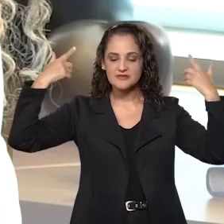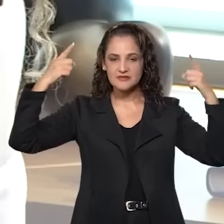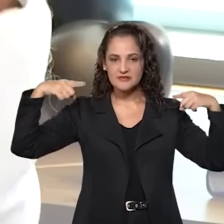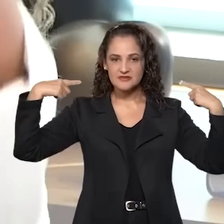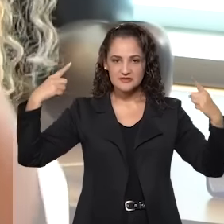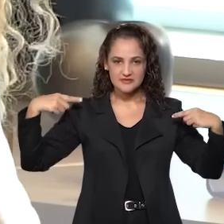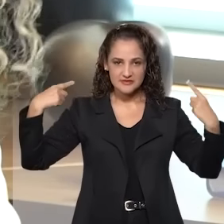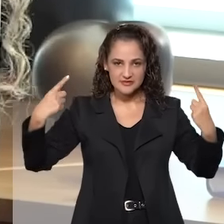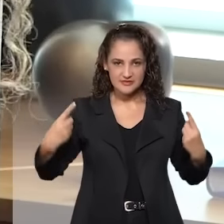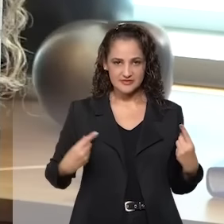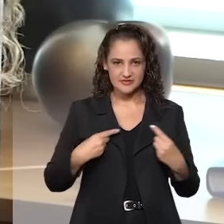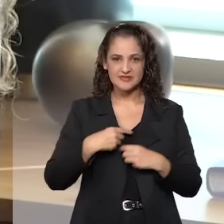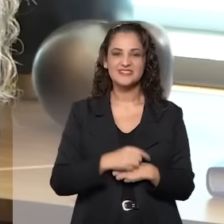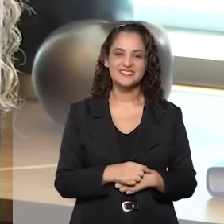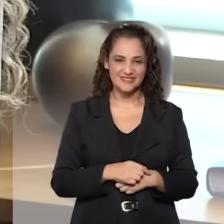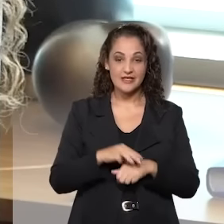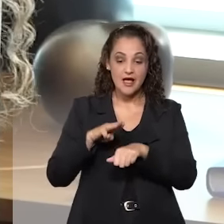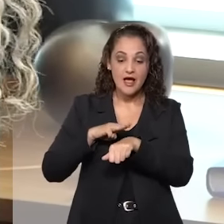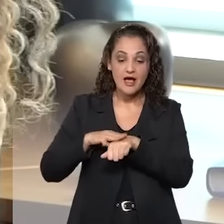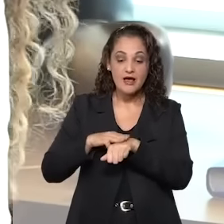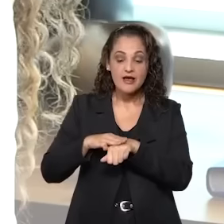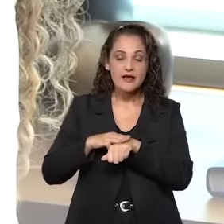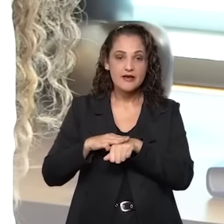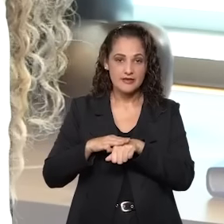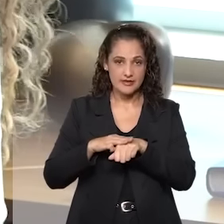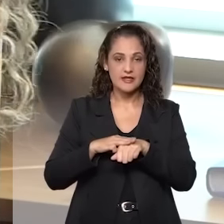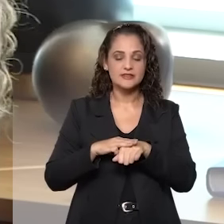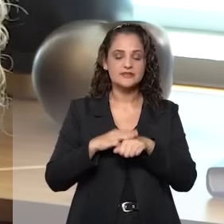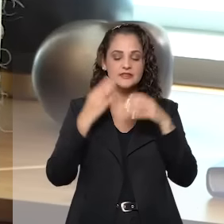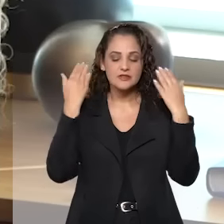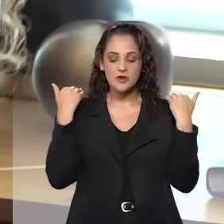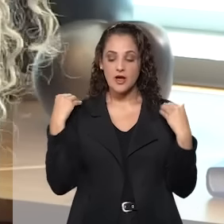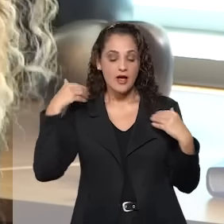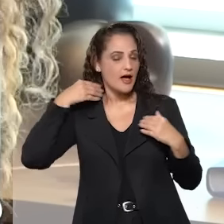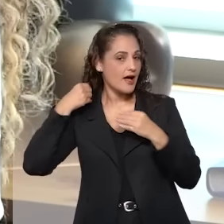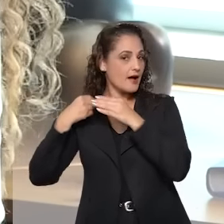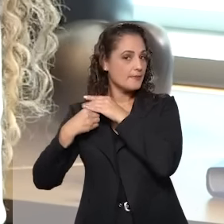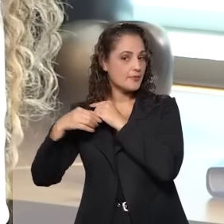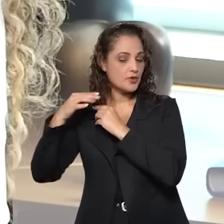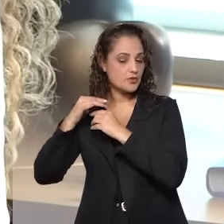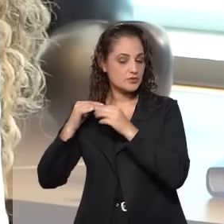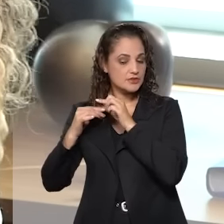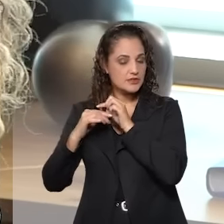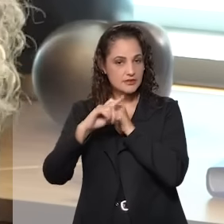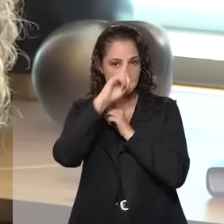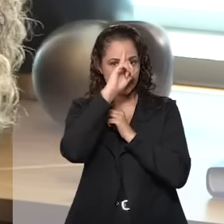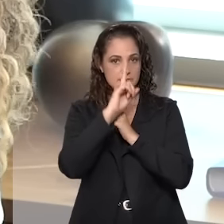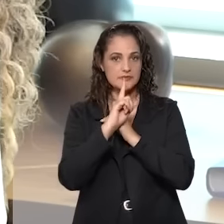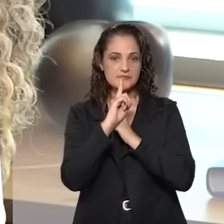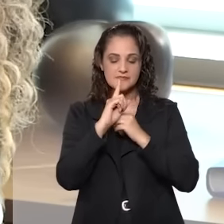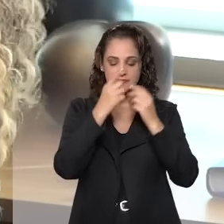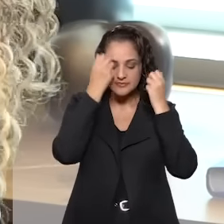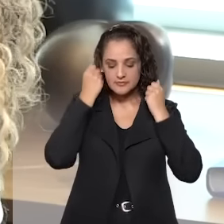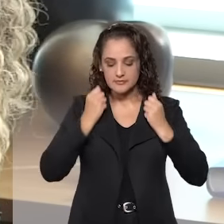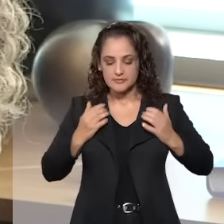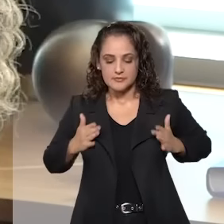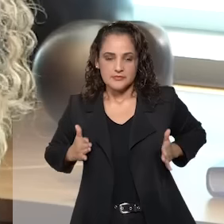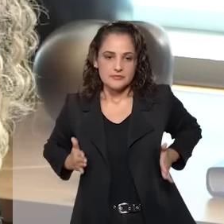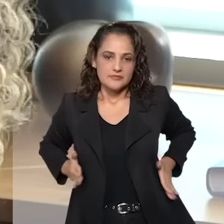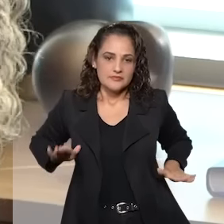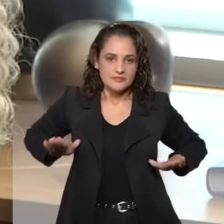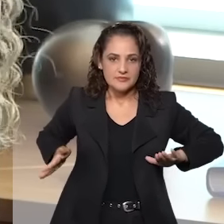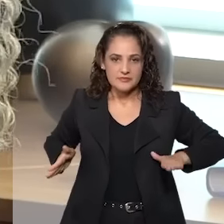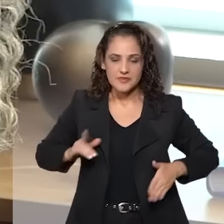e castanhos com as pontas descoloridas hoje vestindo um vestido vermelho para combinar com Bradesco né e um blazer